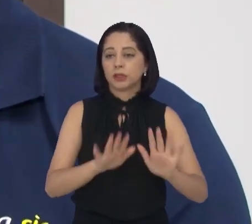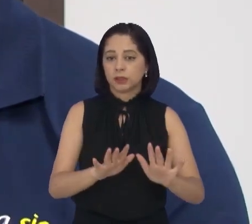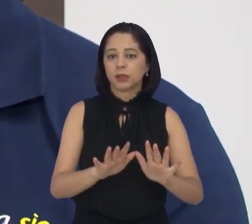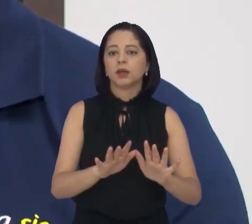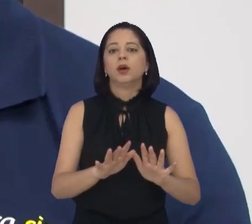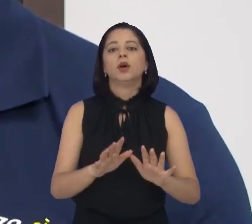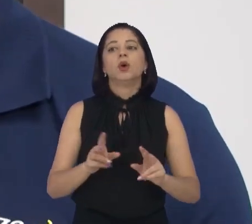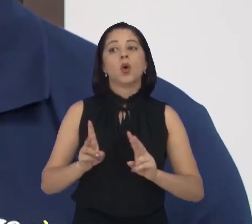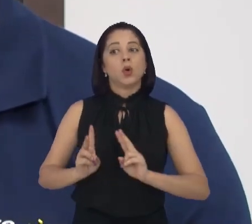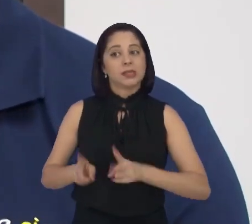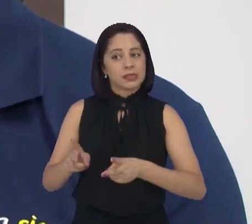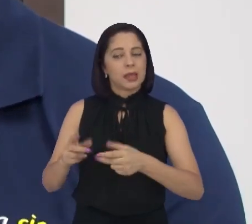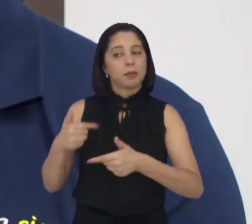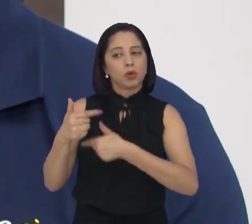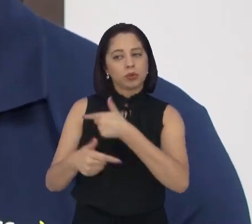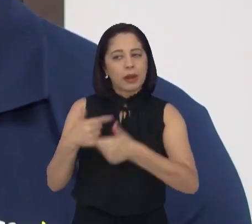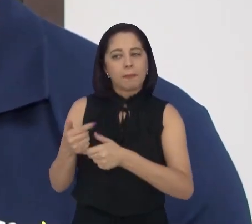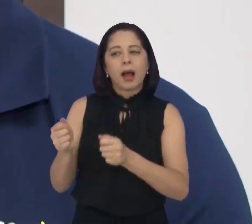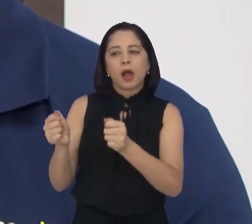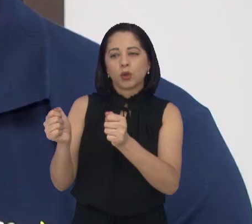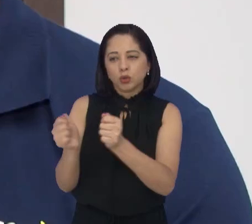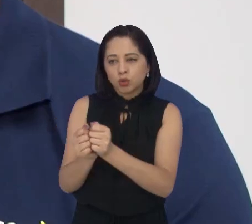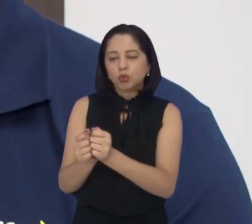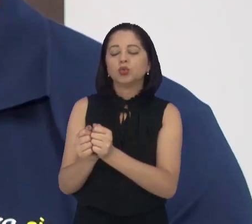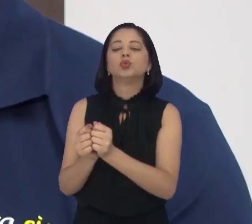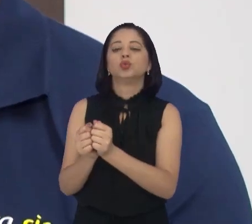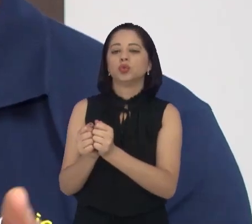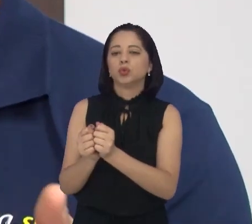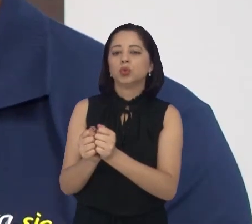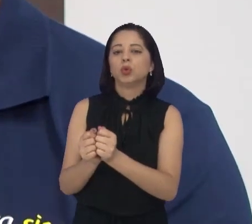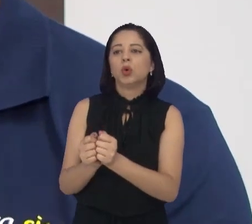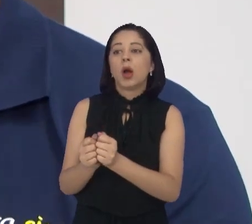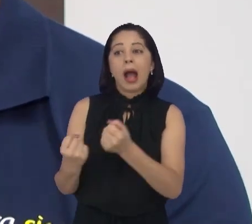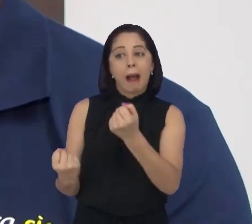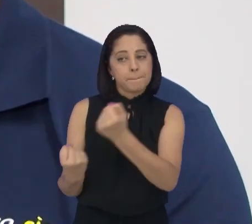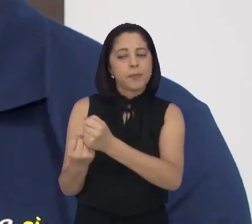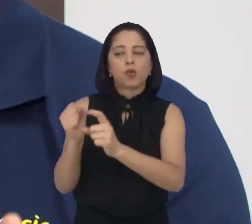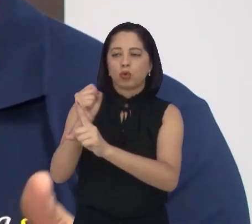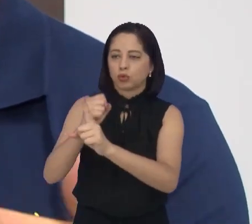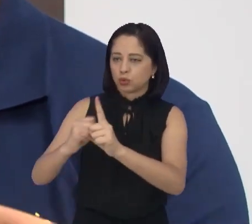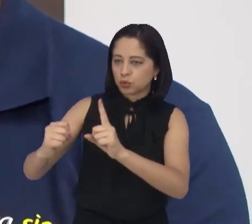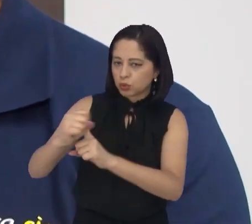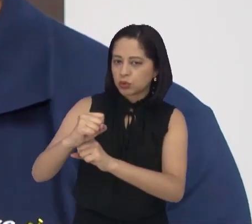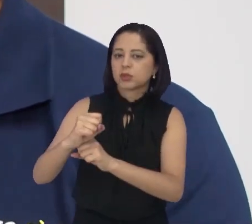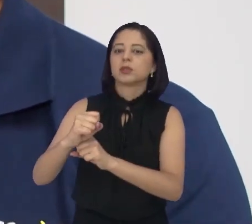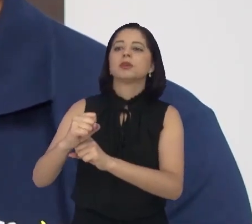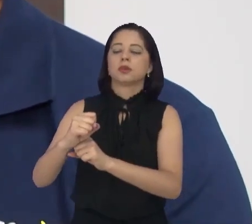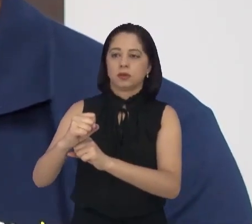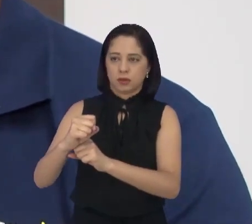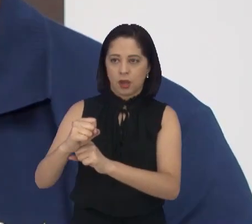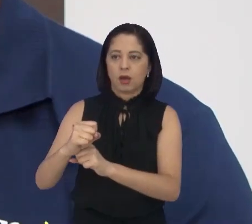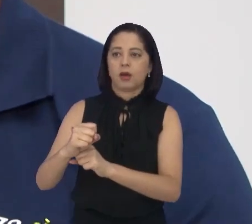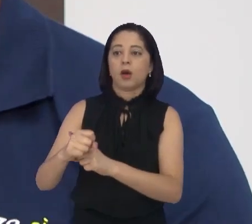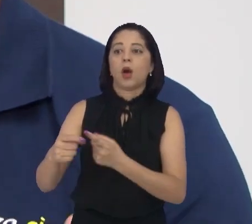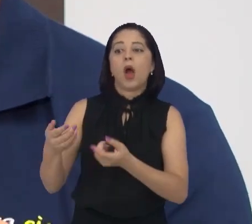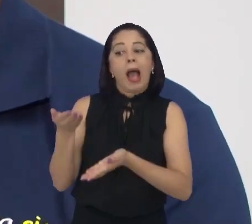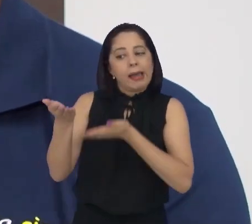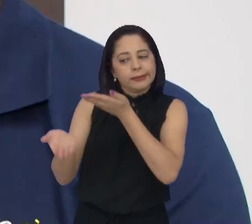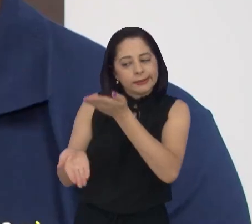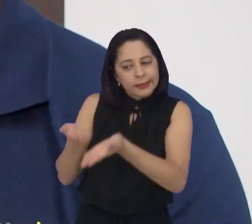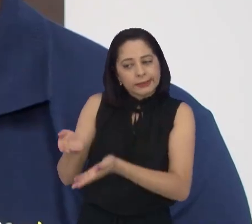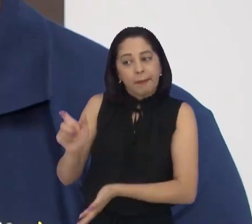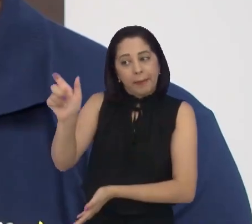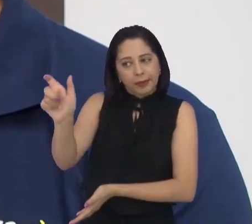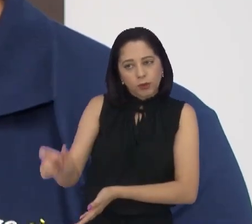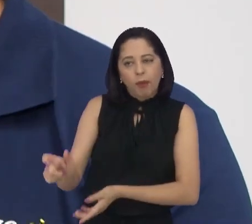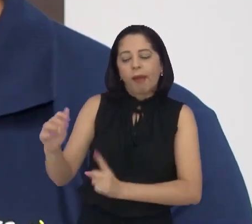fazemos um trabalho conjunto até com outros órgãos da prefeitura, como apoio social, porque envolve um transtorno ali para aquela pessoa, para que ela seja